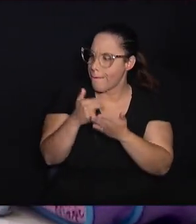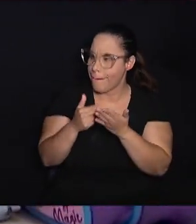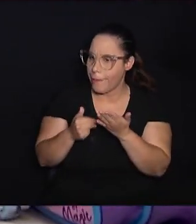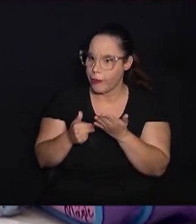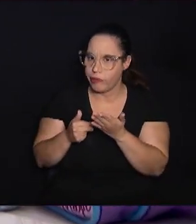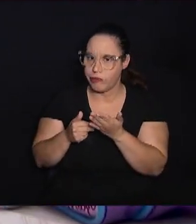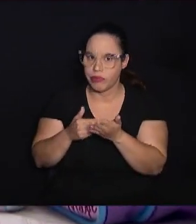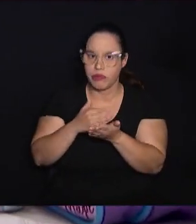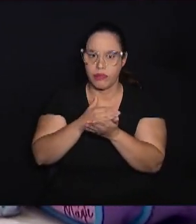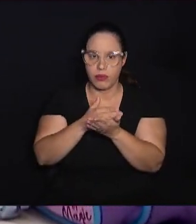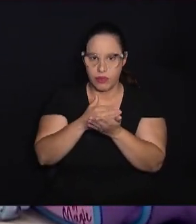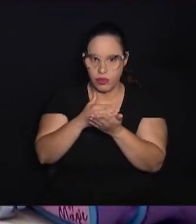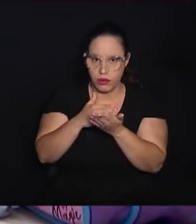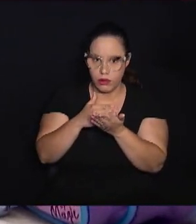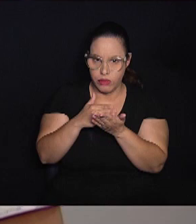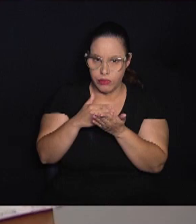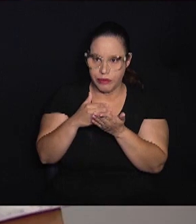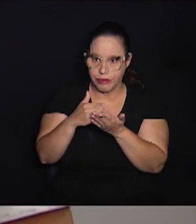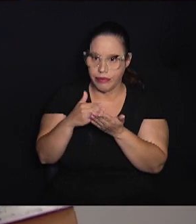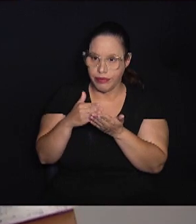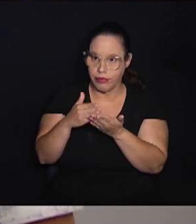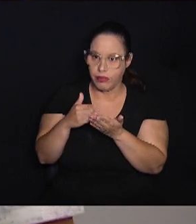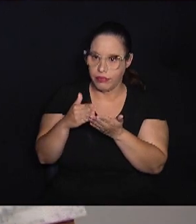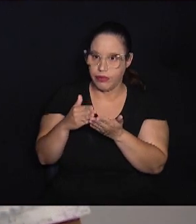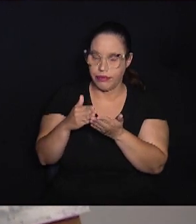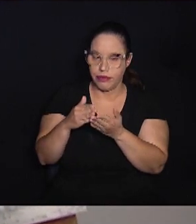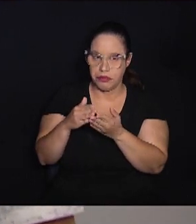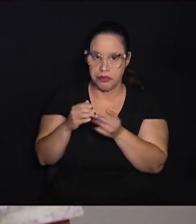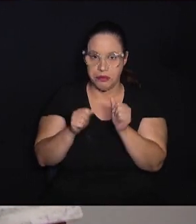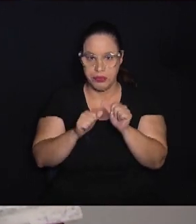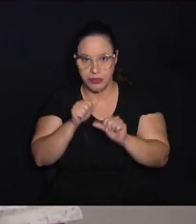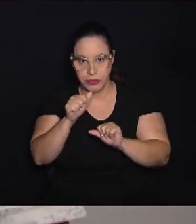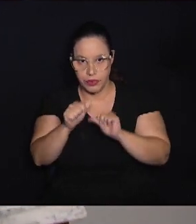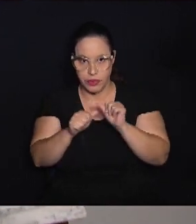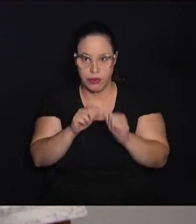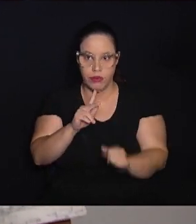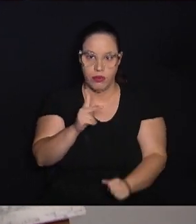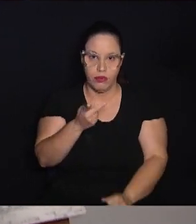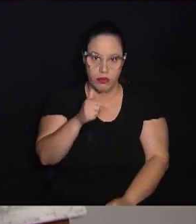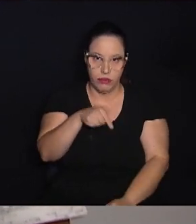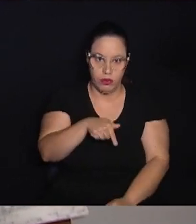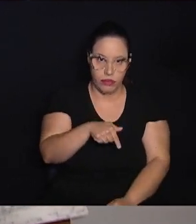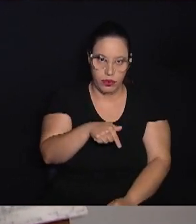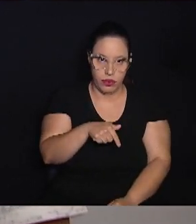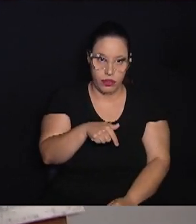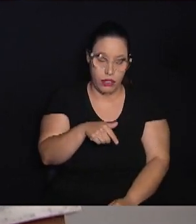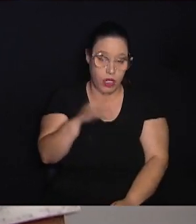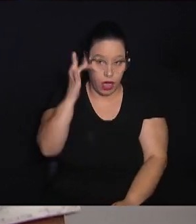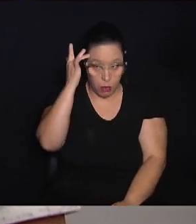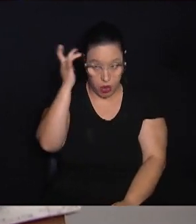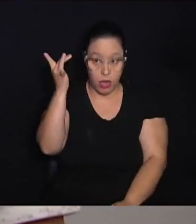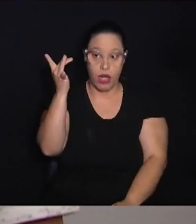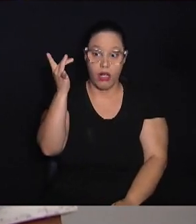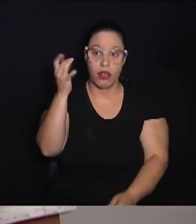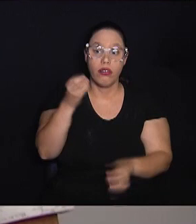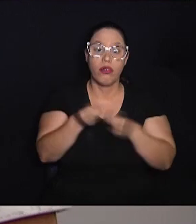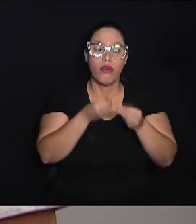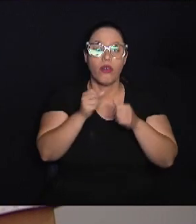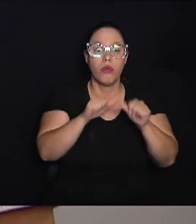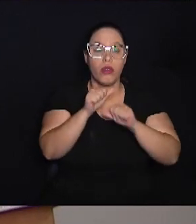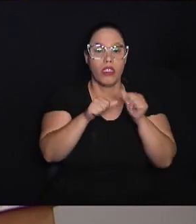já é um passo para conseguir aí migrar pra área dos quadrinhos Isso facilita como que se dá essa